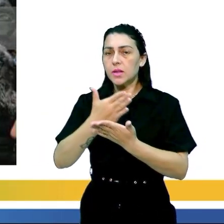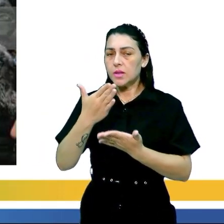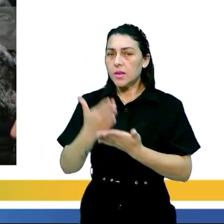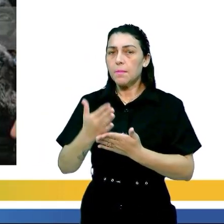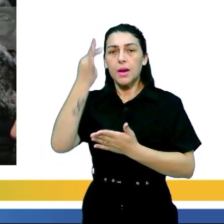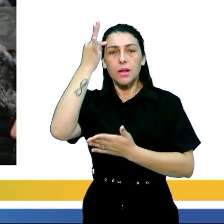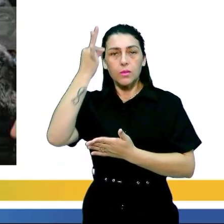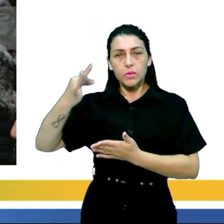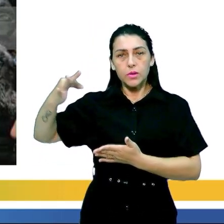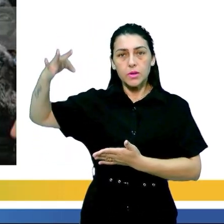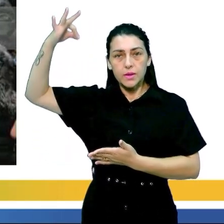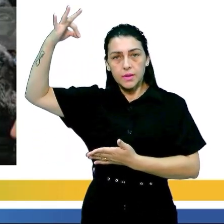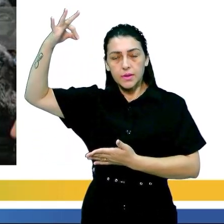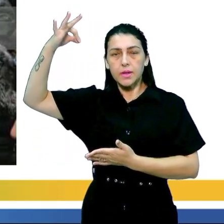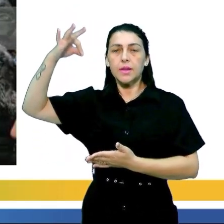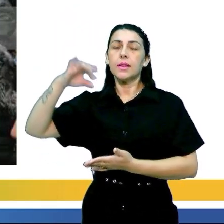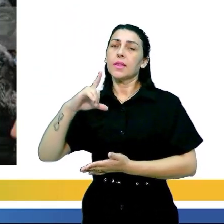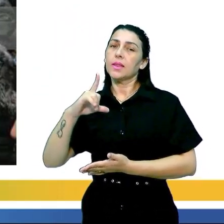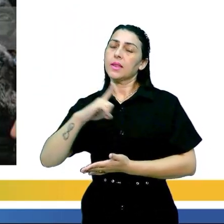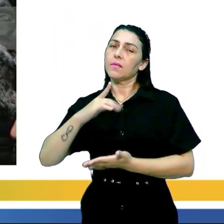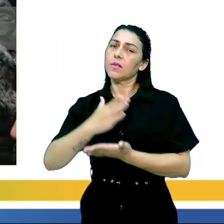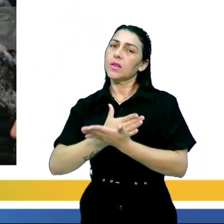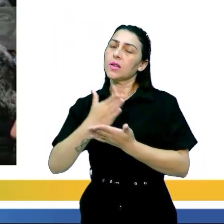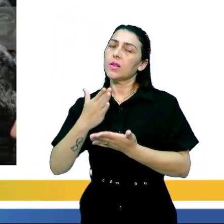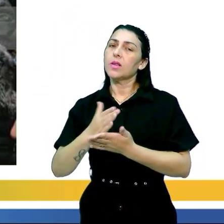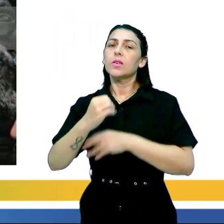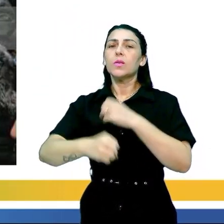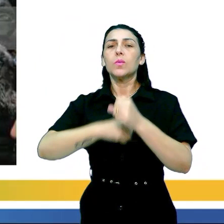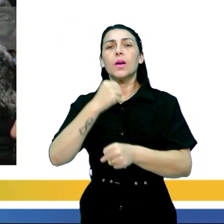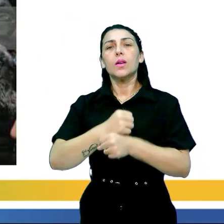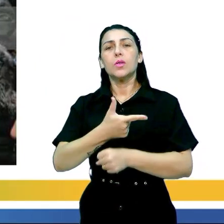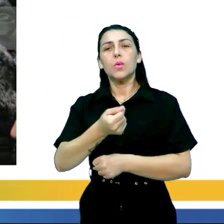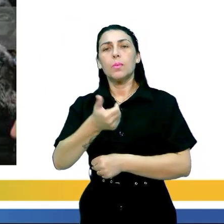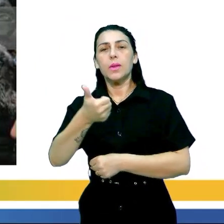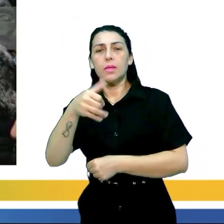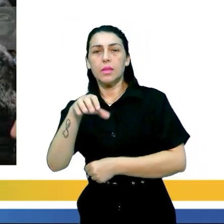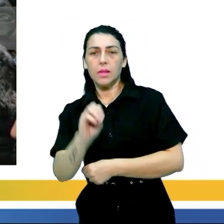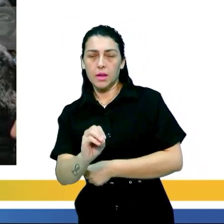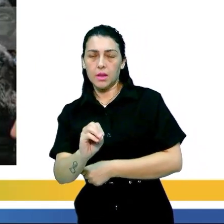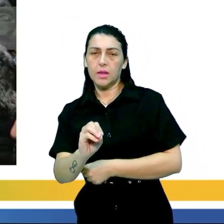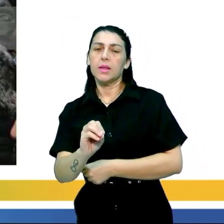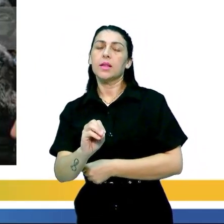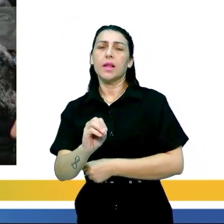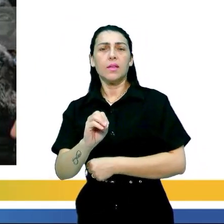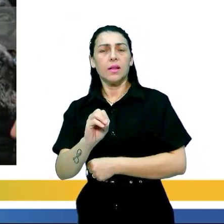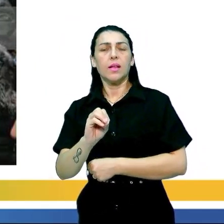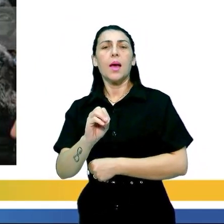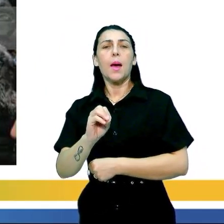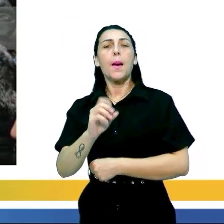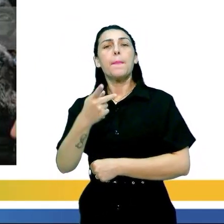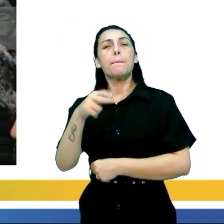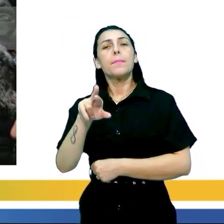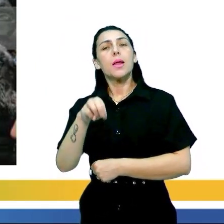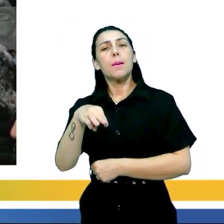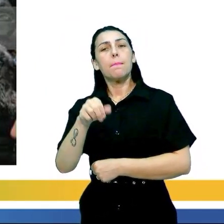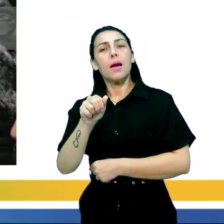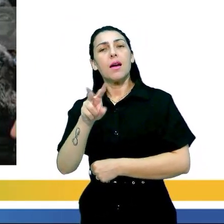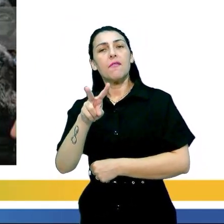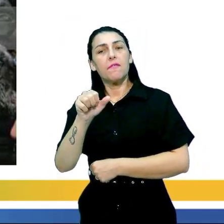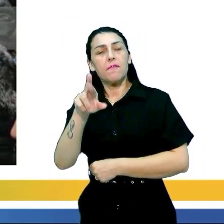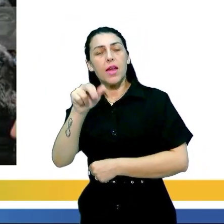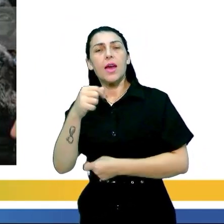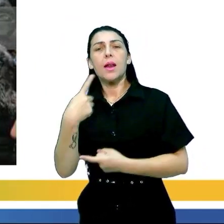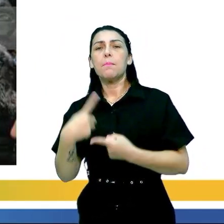pela Tunísia, ela teve início lá no ano de 2010 e ela foi chamada de Primavera Árabe porque